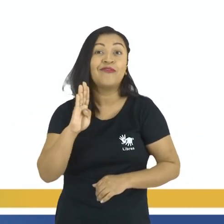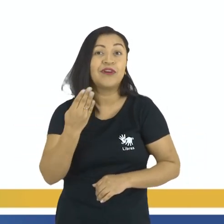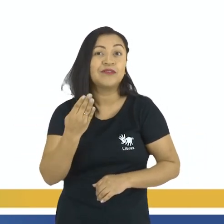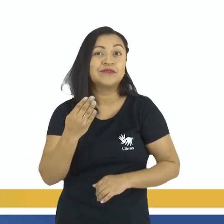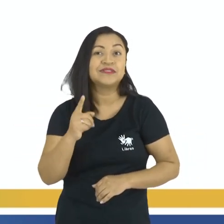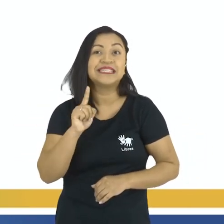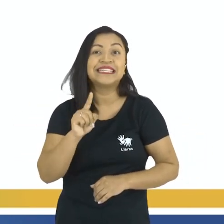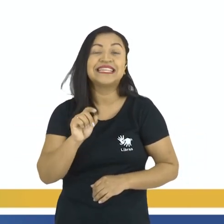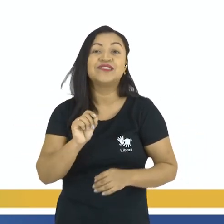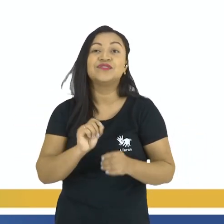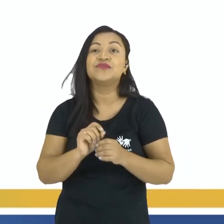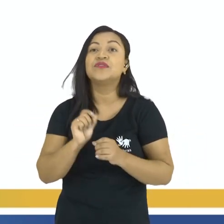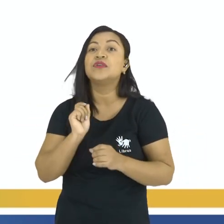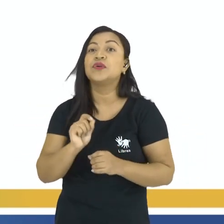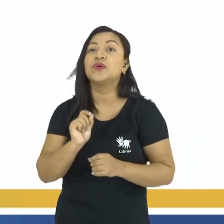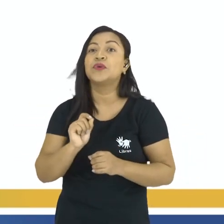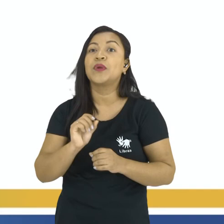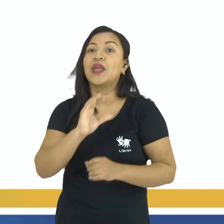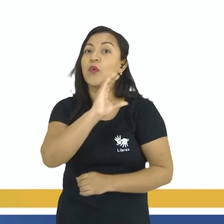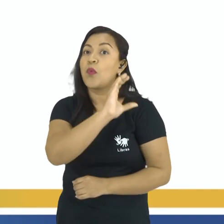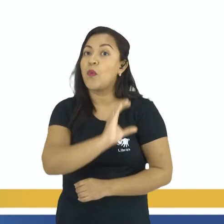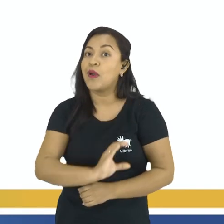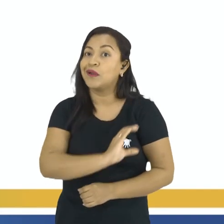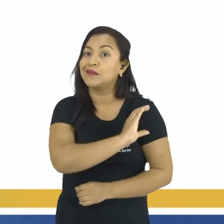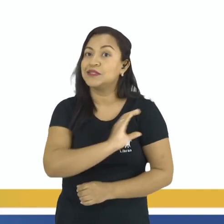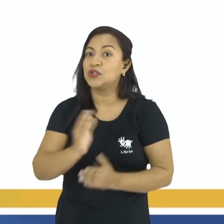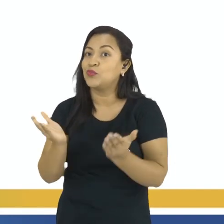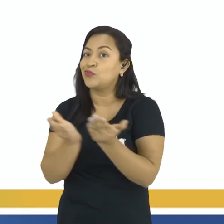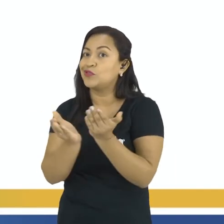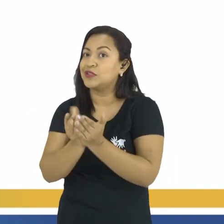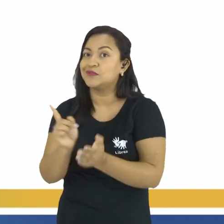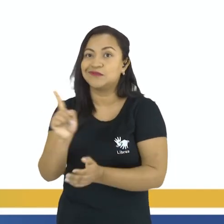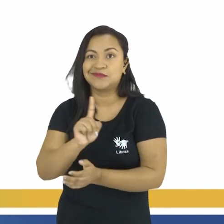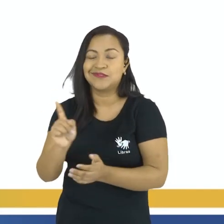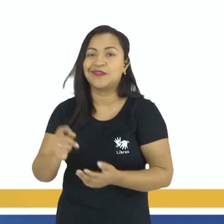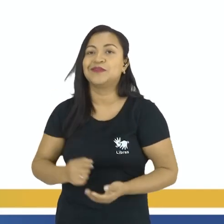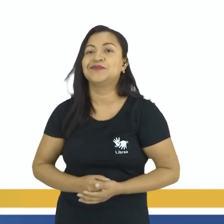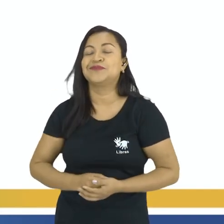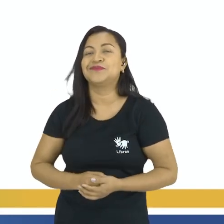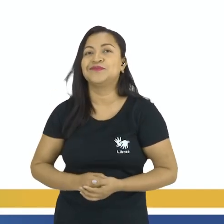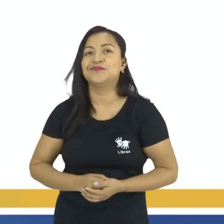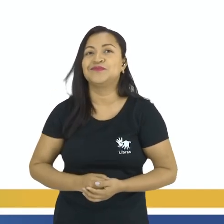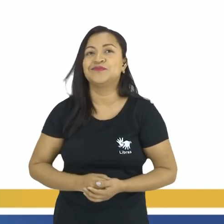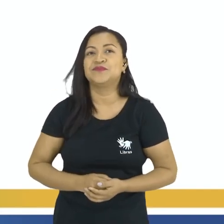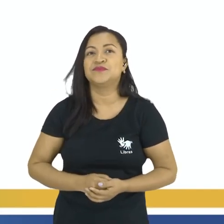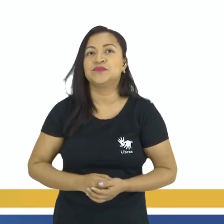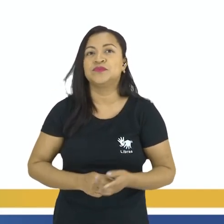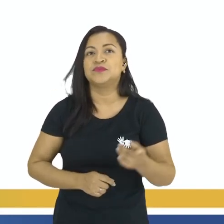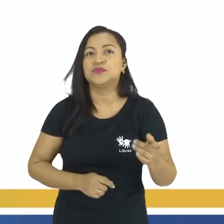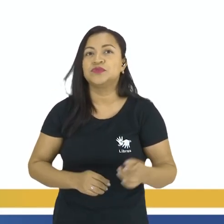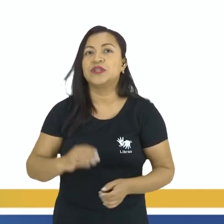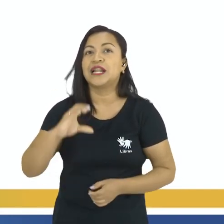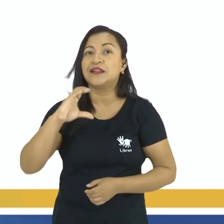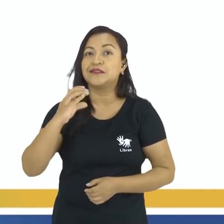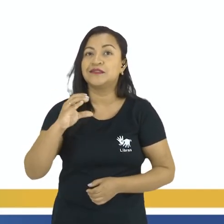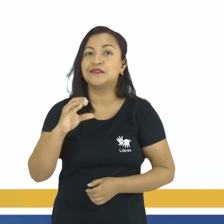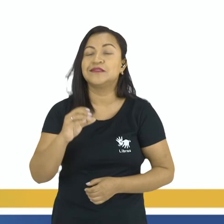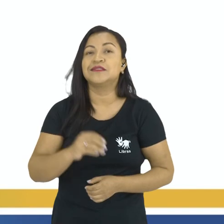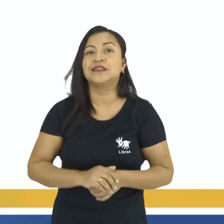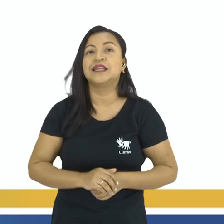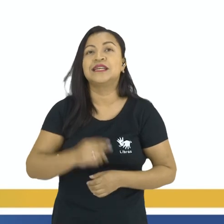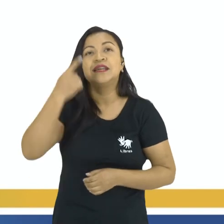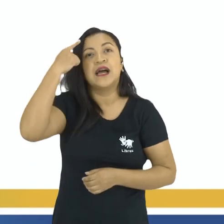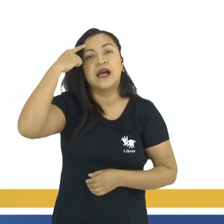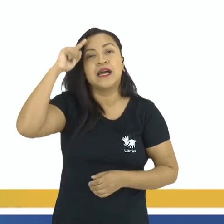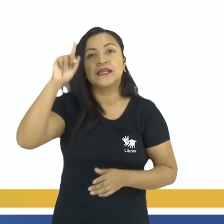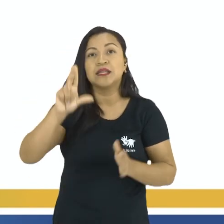o catolicismo ao invés do protestantismo. Letra C, a doutrina luterana tem como princípio que é a